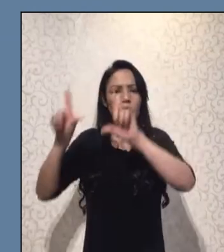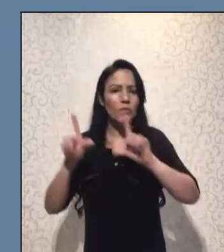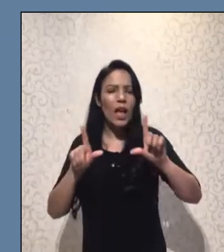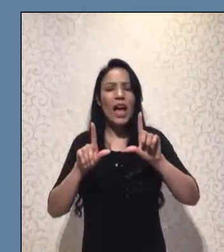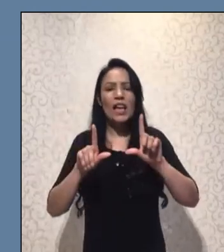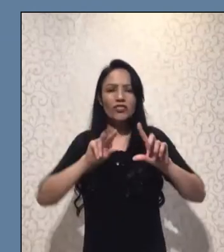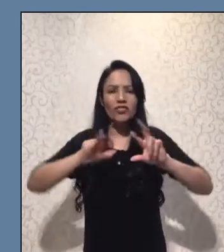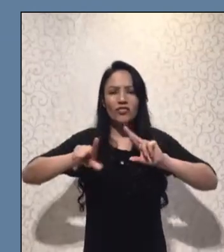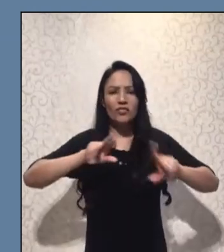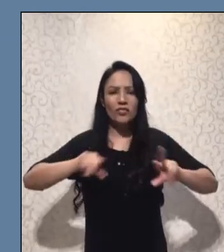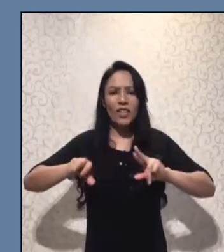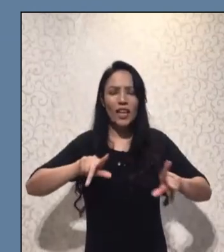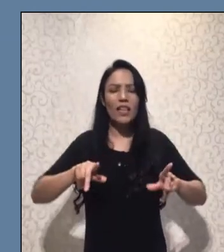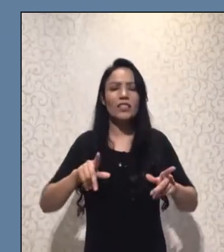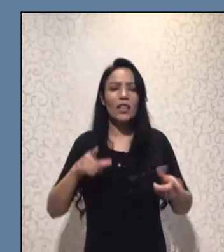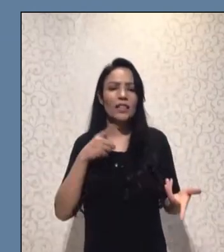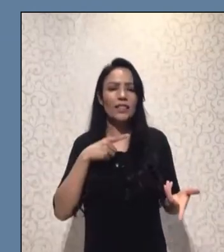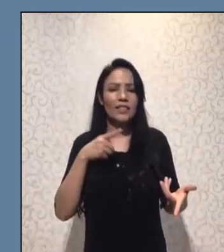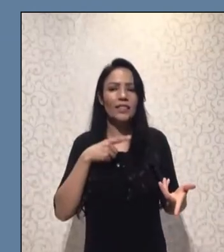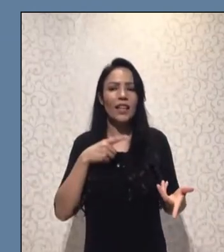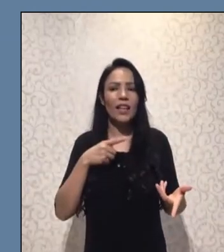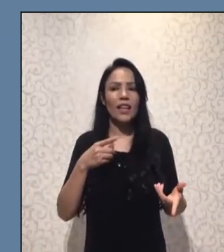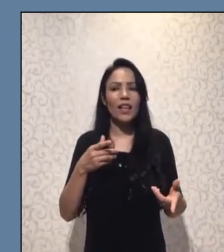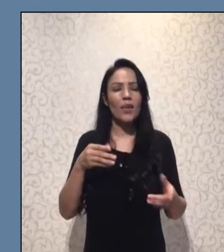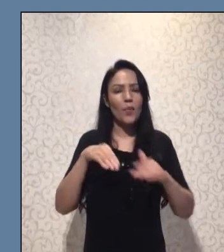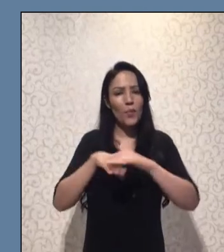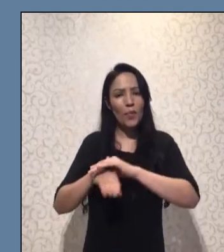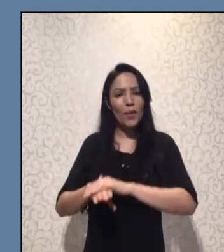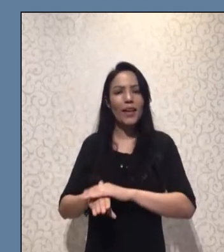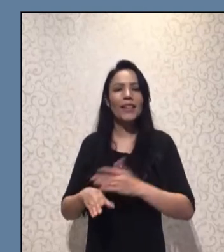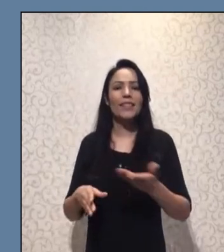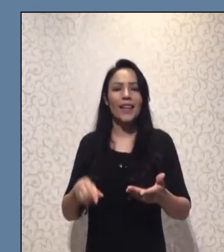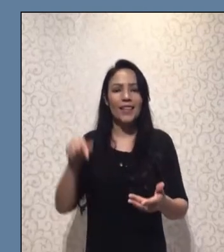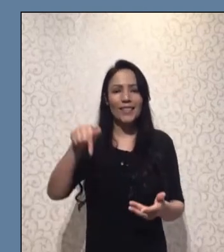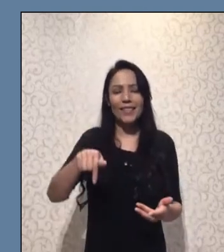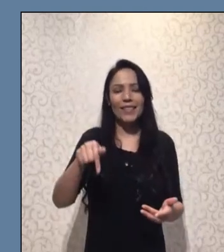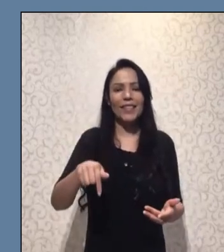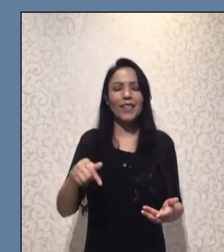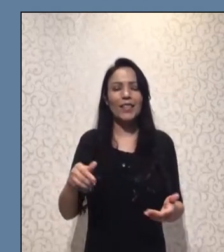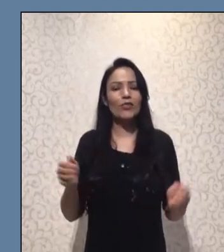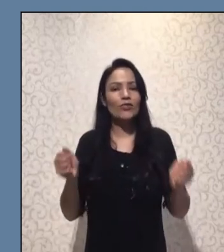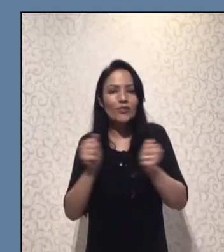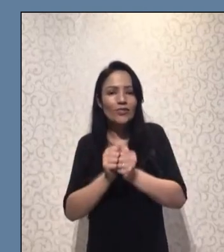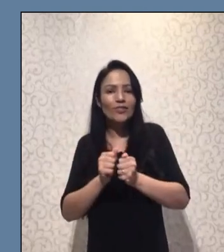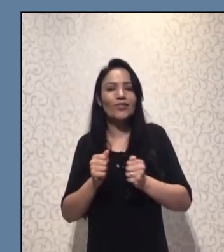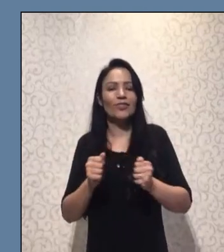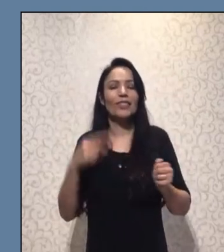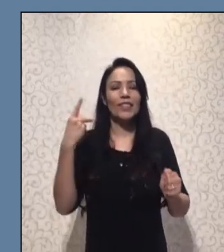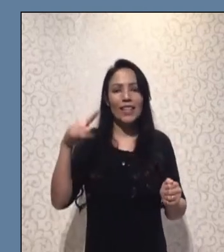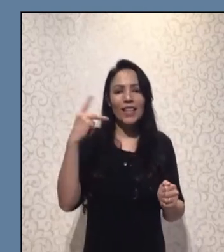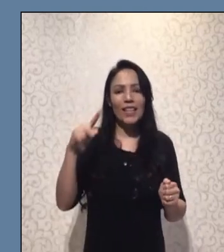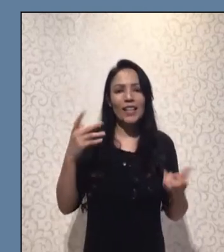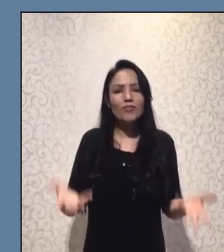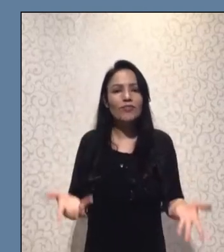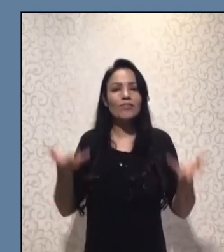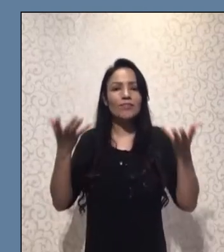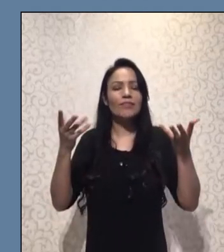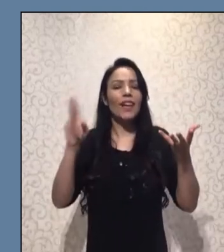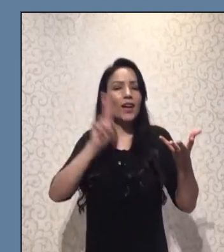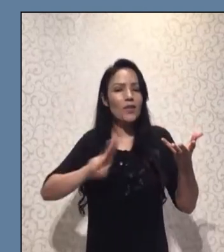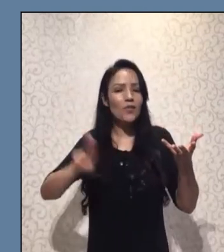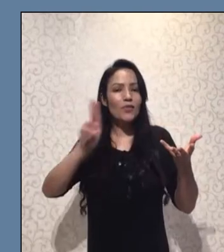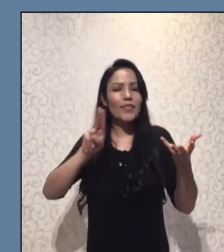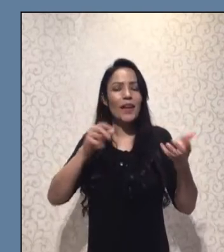e a problematização desses acervos, como você trouxe aqui, faz parte, eu acho, que dessas potentes ferramentas para uma aproximação